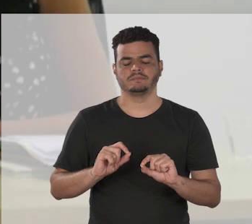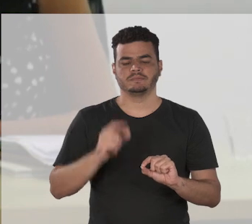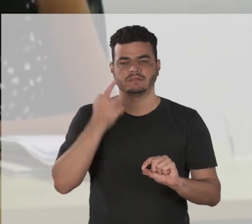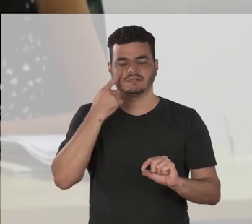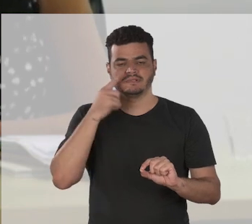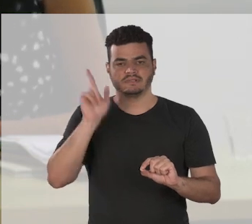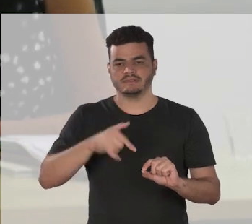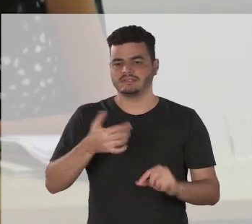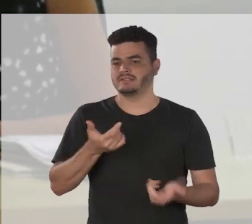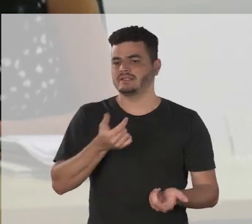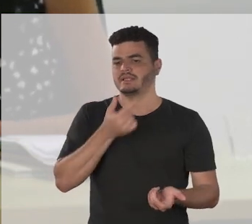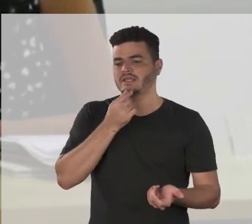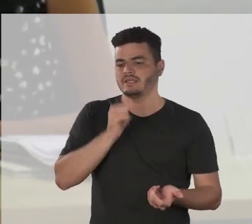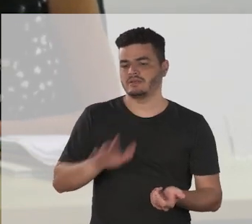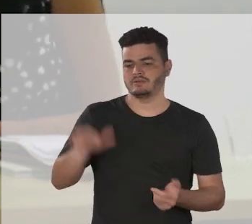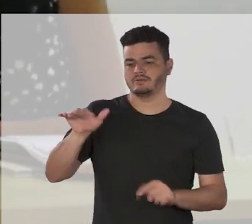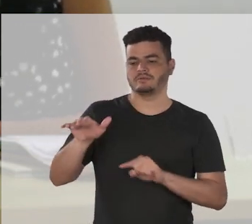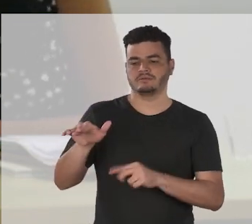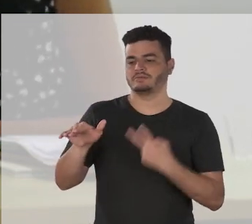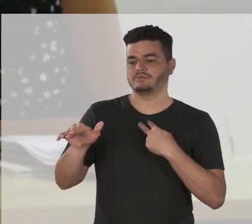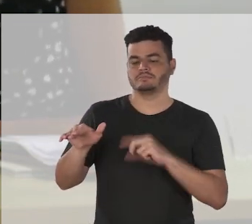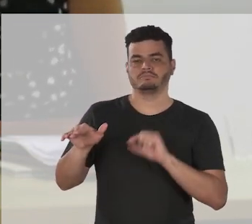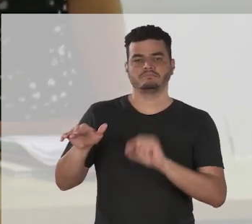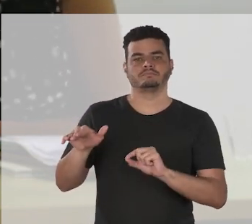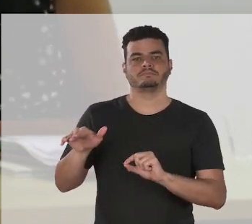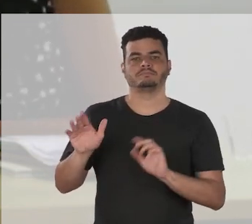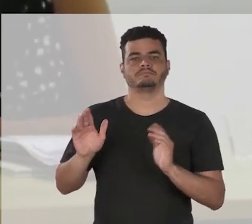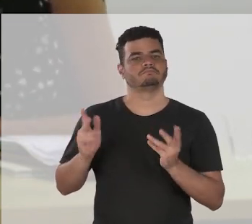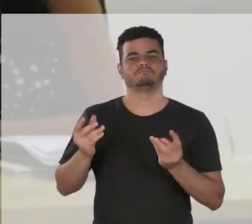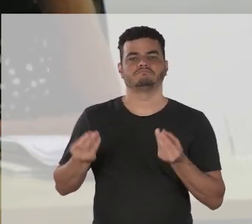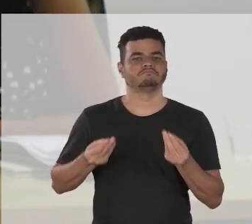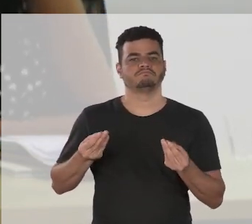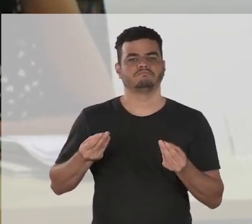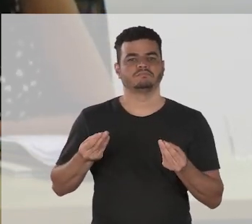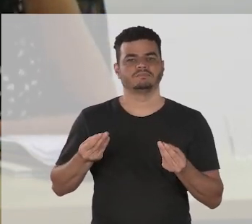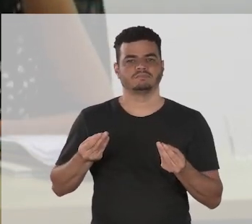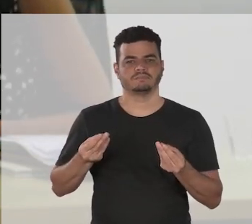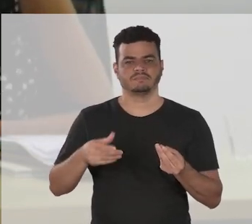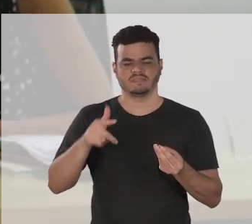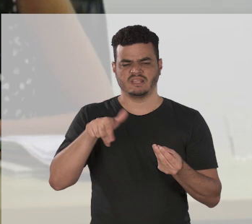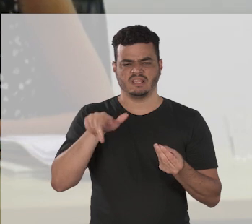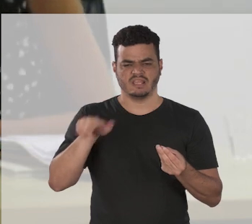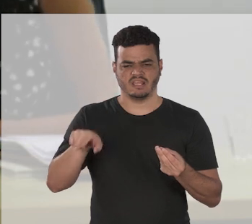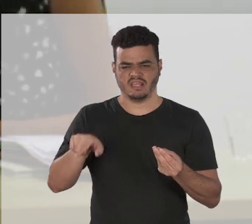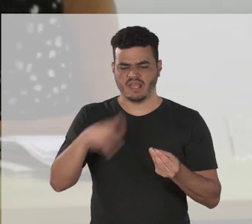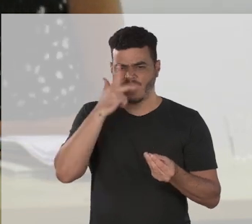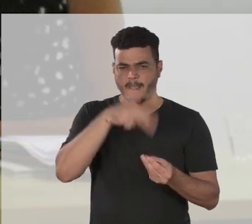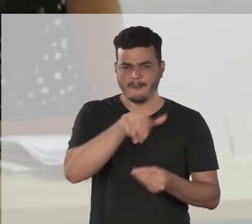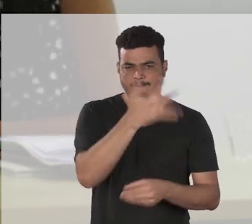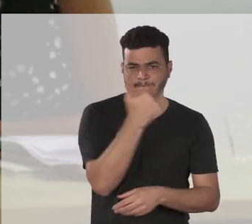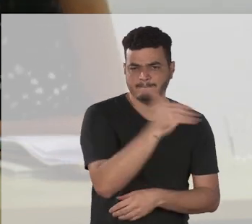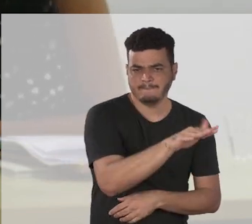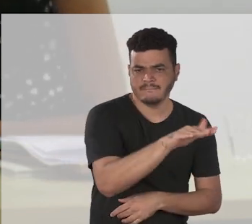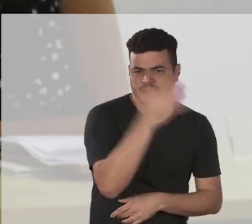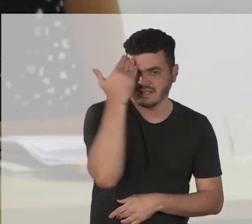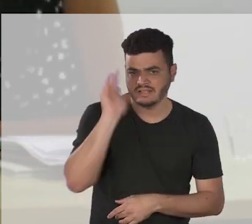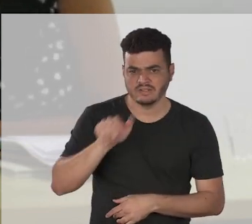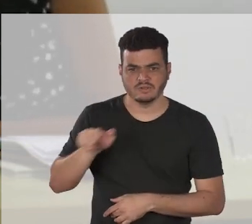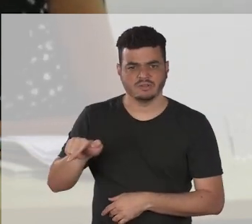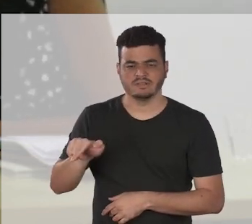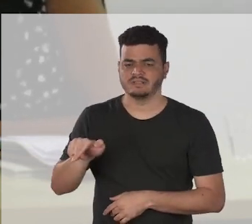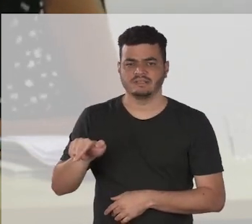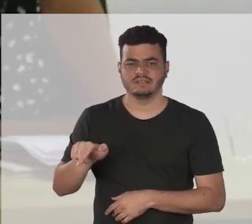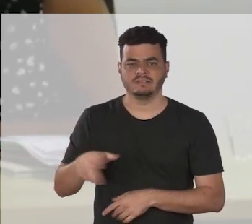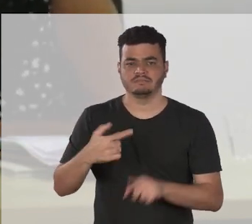questão de uma construção pejorativa. Bom, do Nin, que isso não pode entender que é um objeto artístico, que é um objeto ficcional, né? E